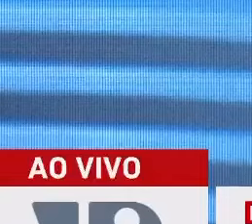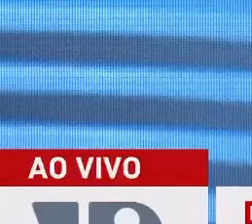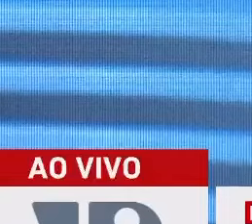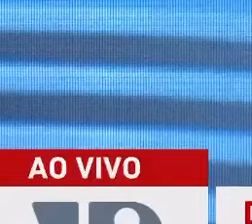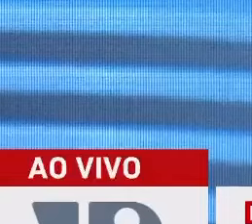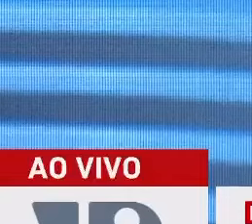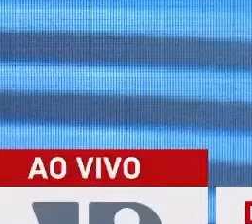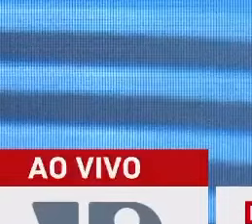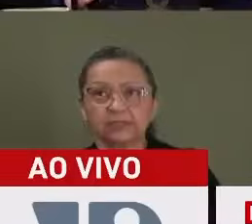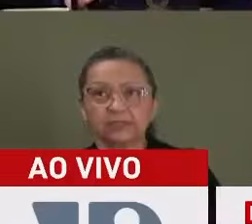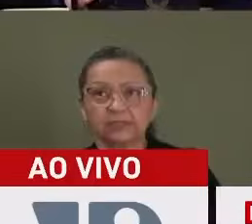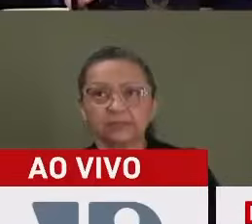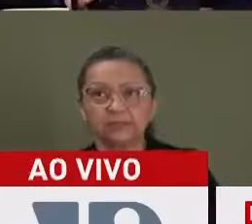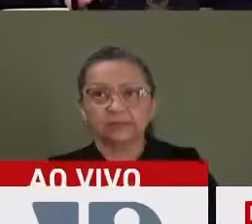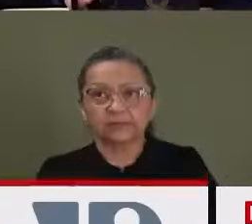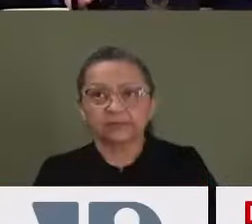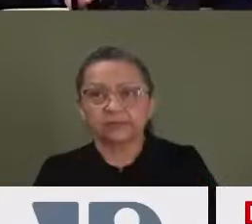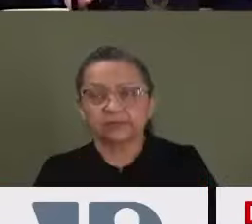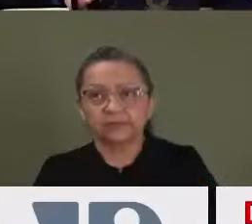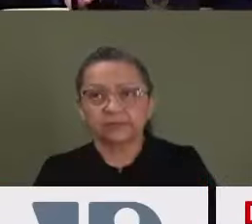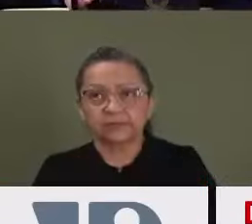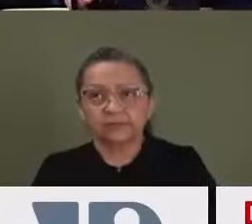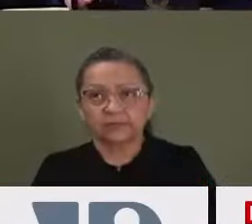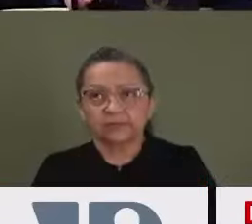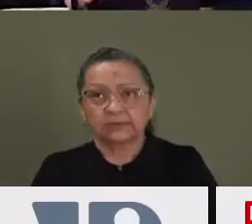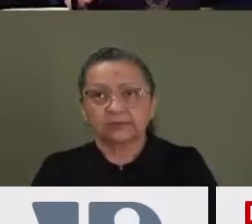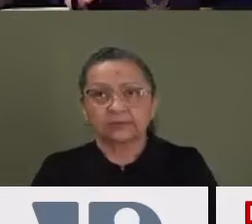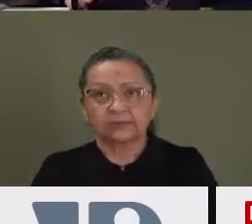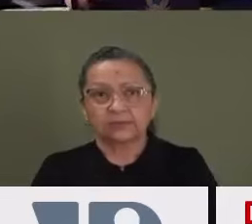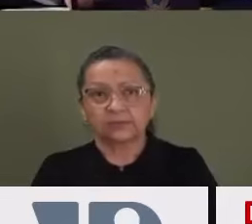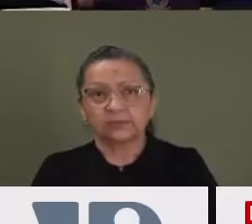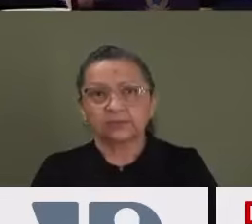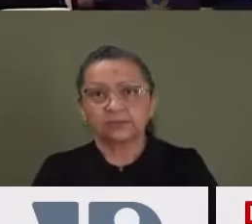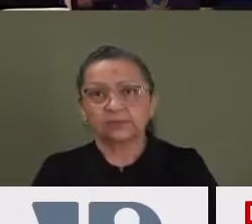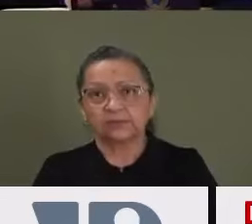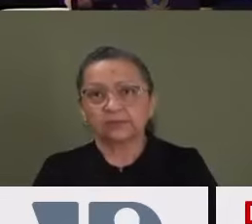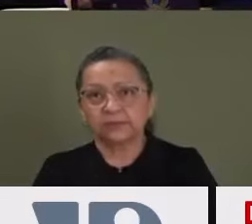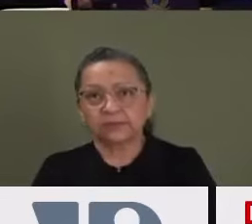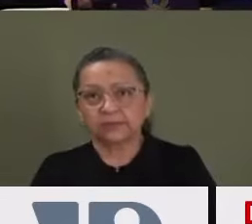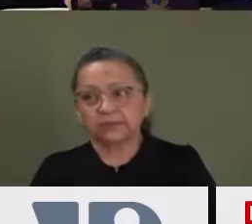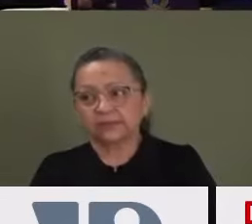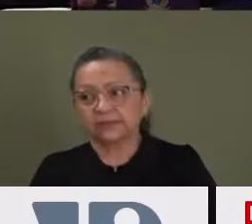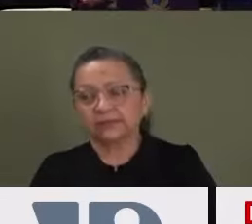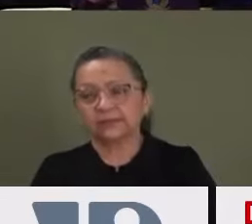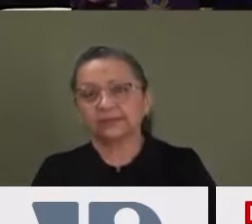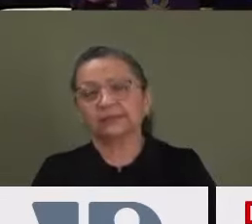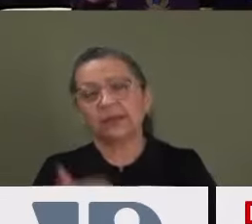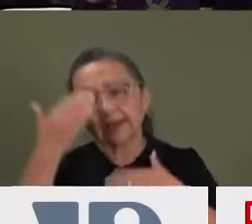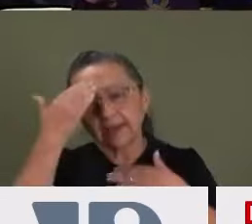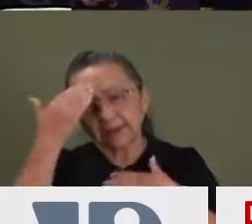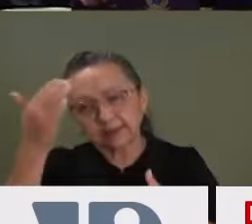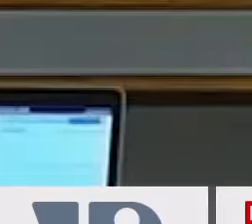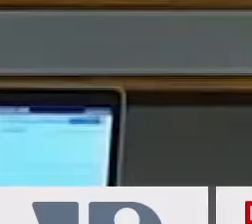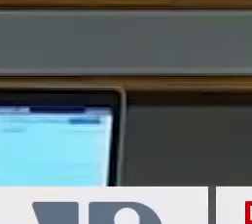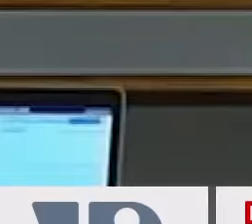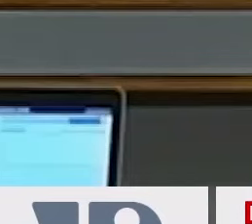todo. Bruno Pinheiro. No Senado, tudo era calmaria, até que surge, então, uma nova